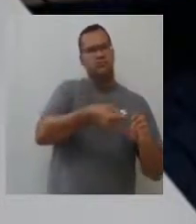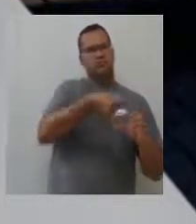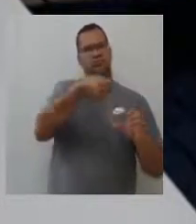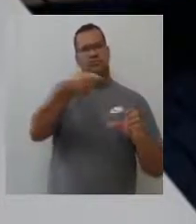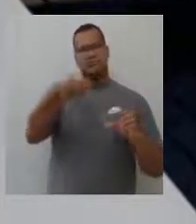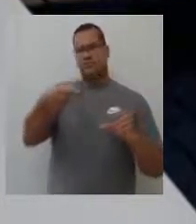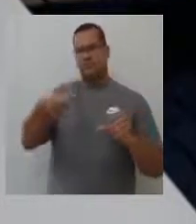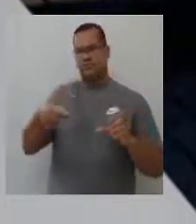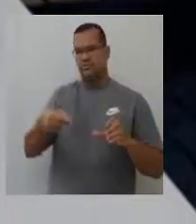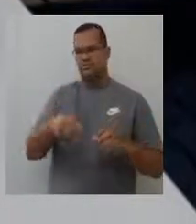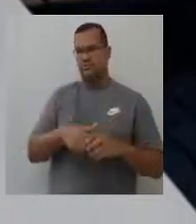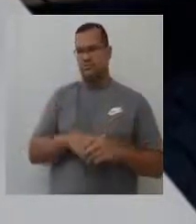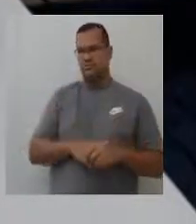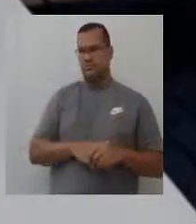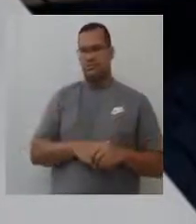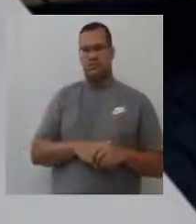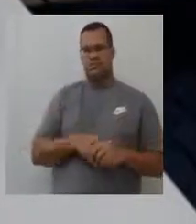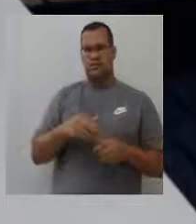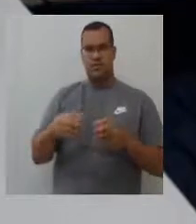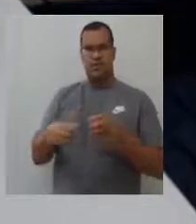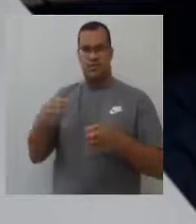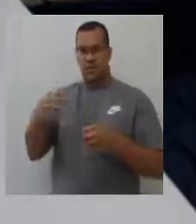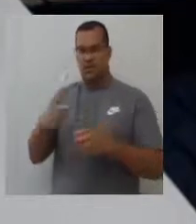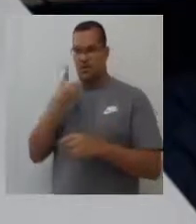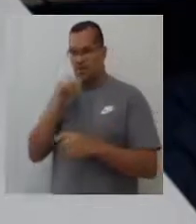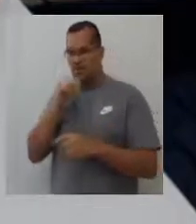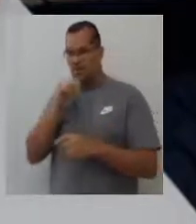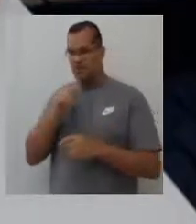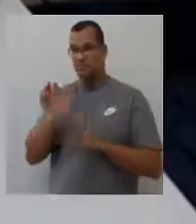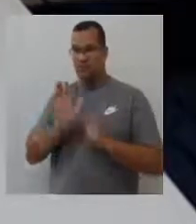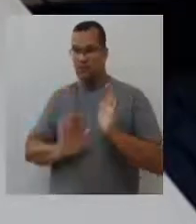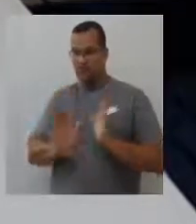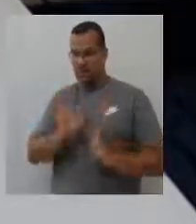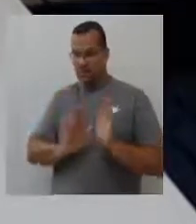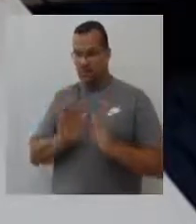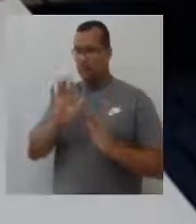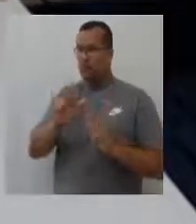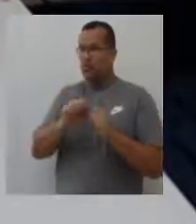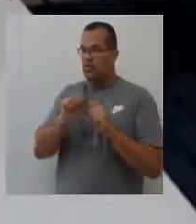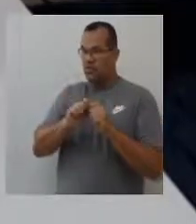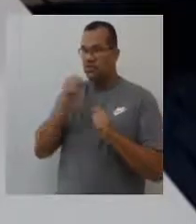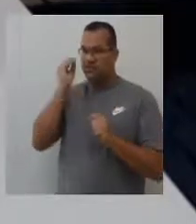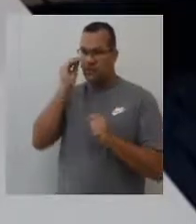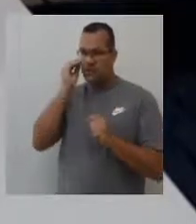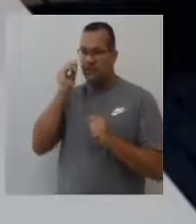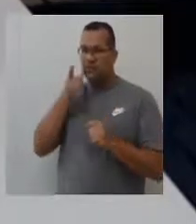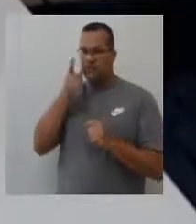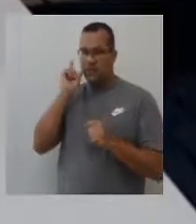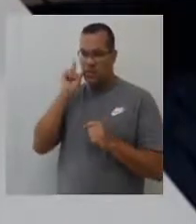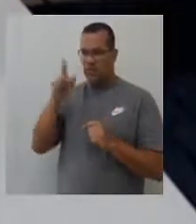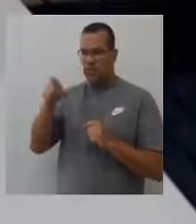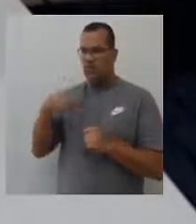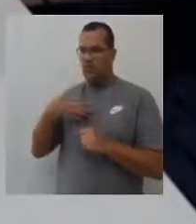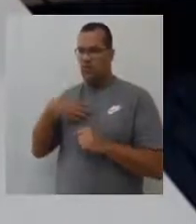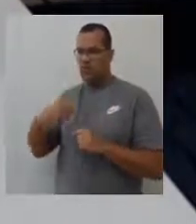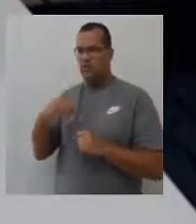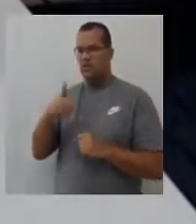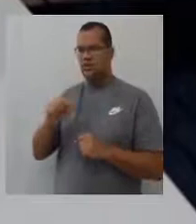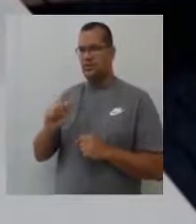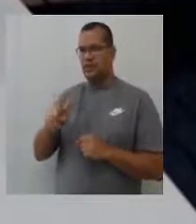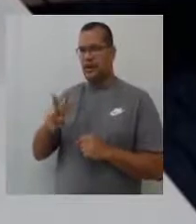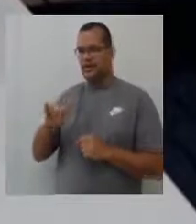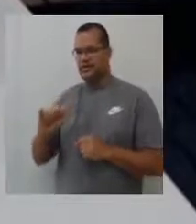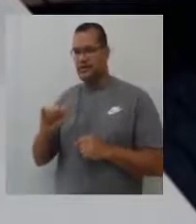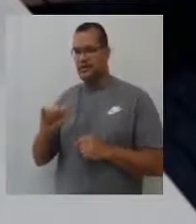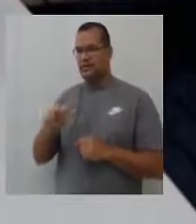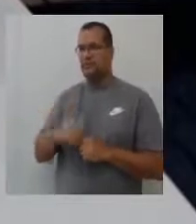sal de cozinha nesse becker com água. Muito cuidado. Eu fiz esse experimento ontem com o Davi, tá? Meu filho de 2